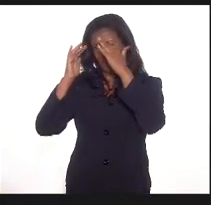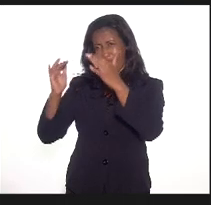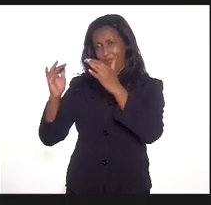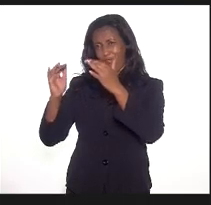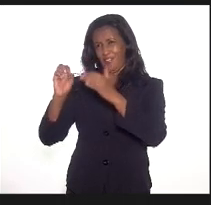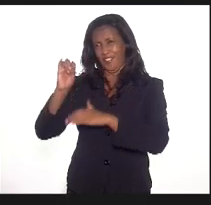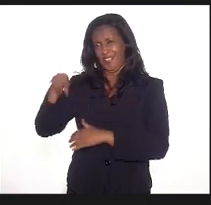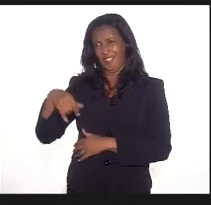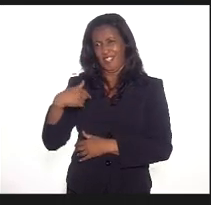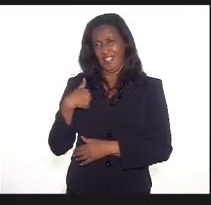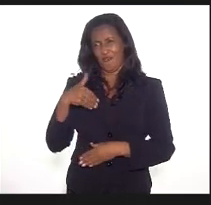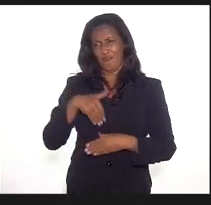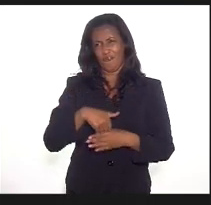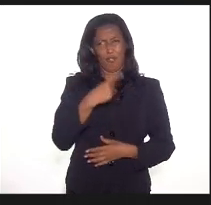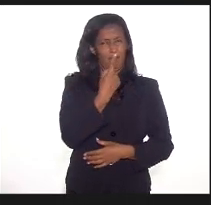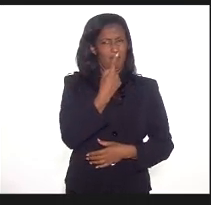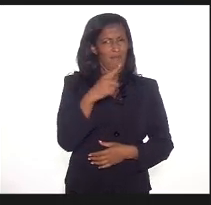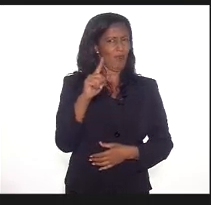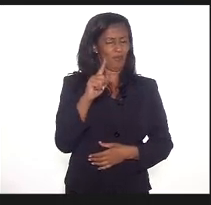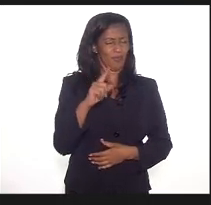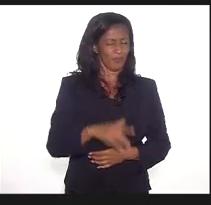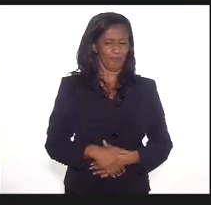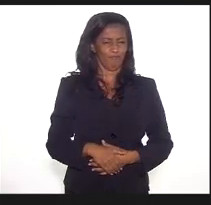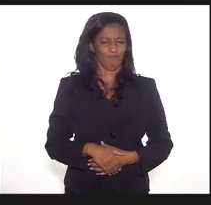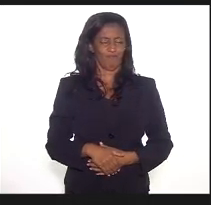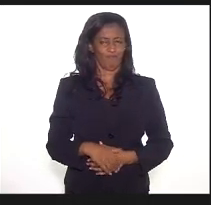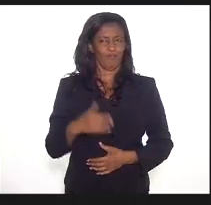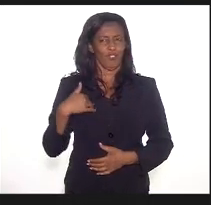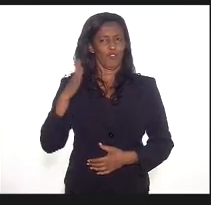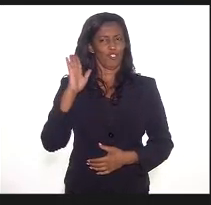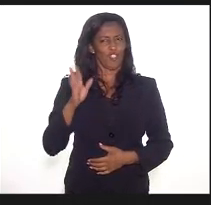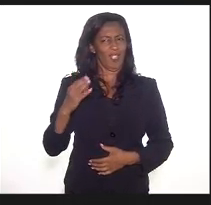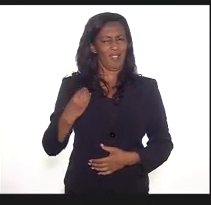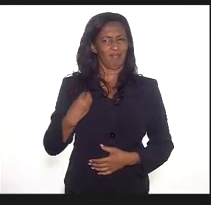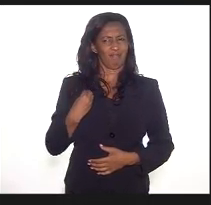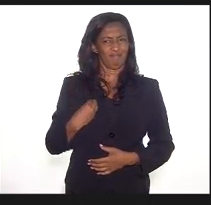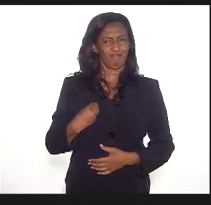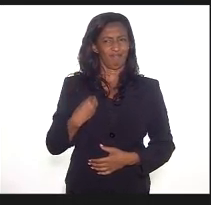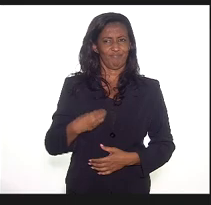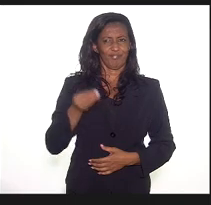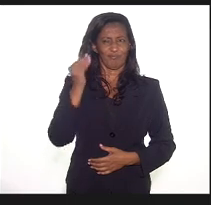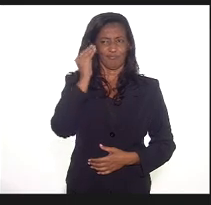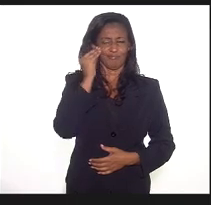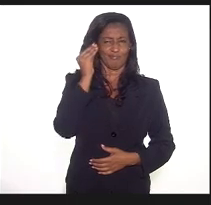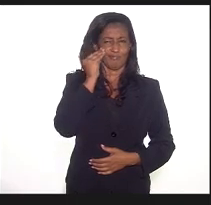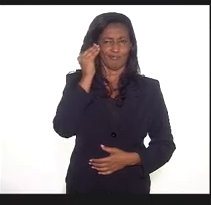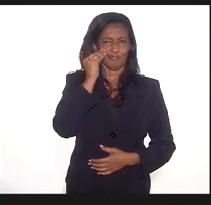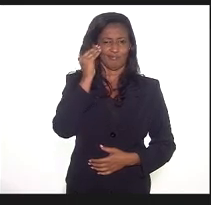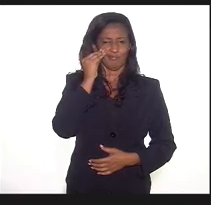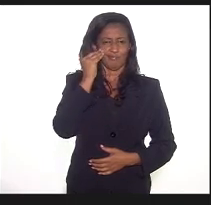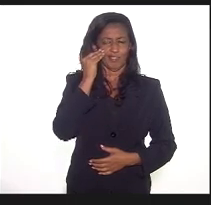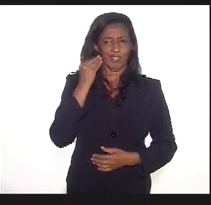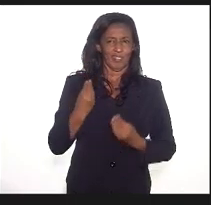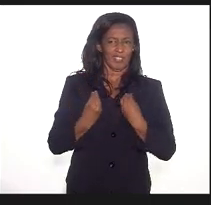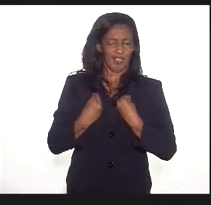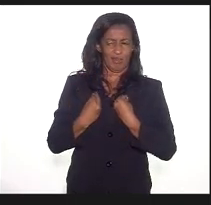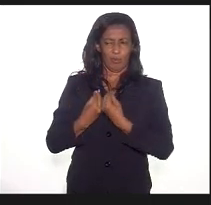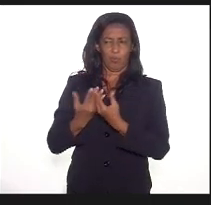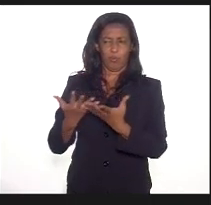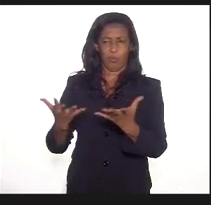não ao destaque. Eu vivi muitas experiências com relação a esses assuntos. Conseguimos distribuir mais de 30 mil